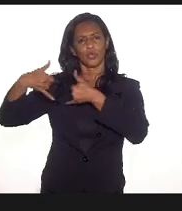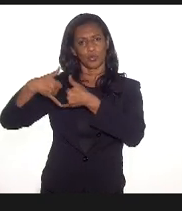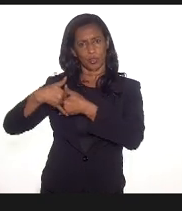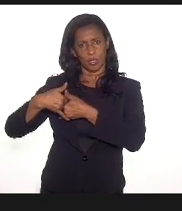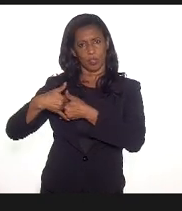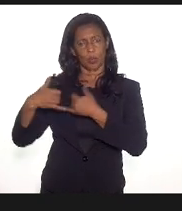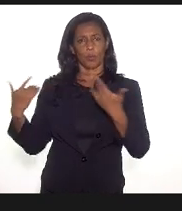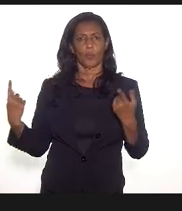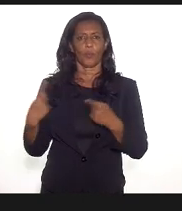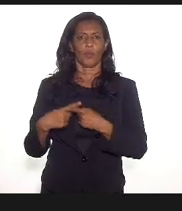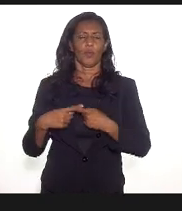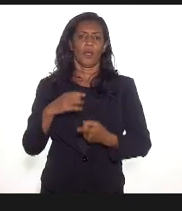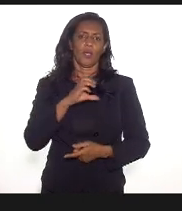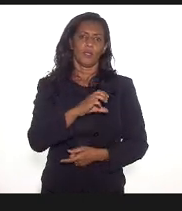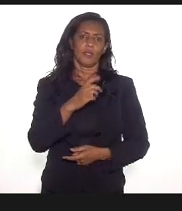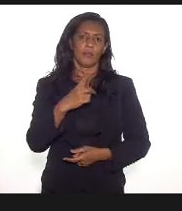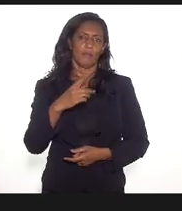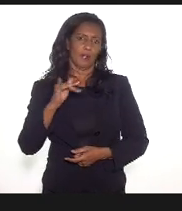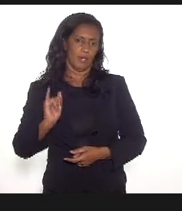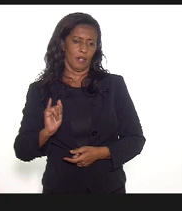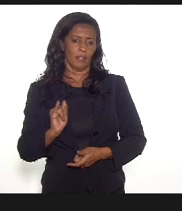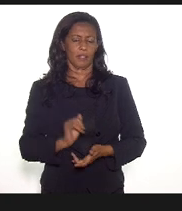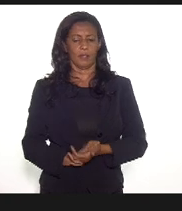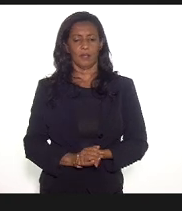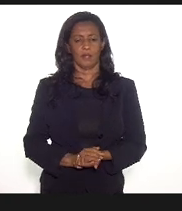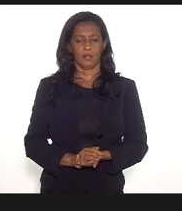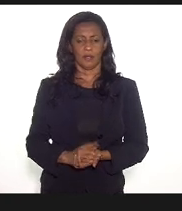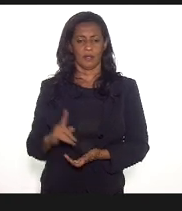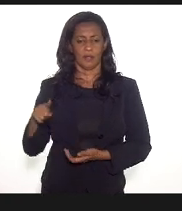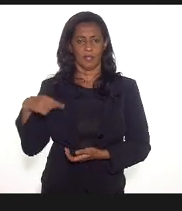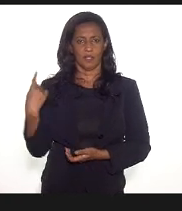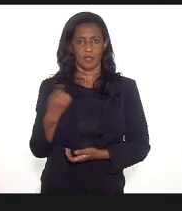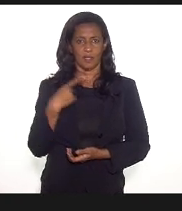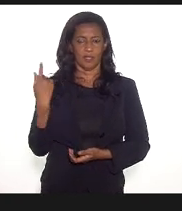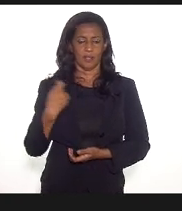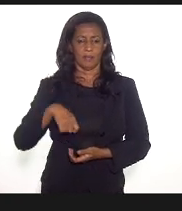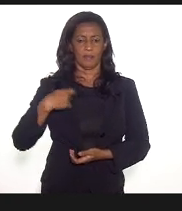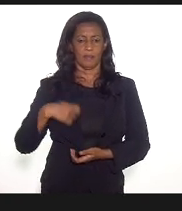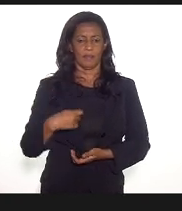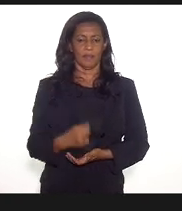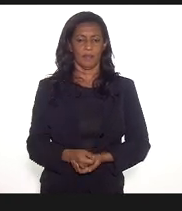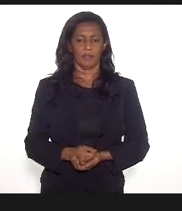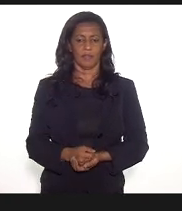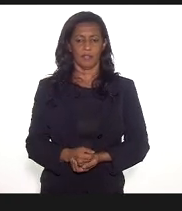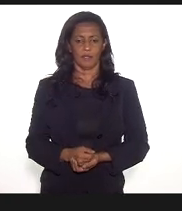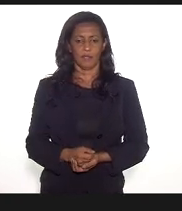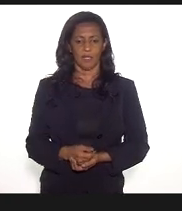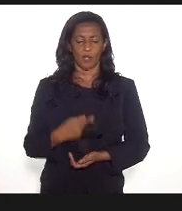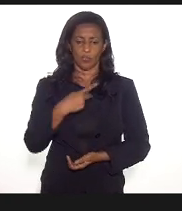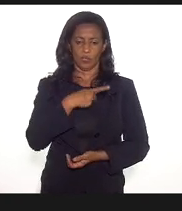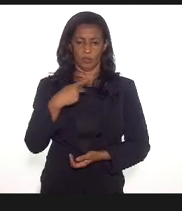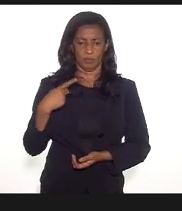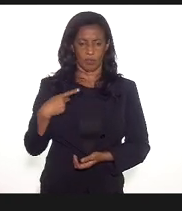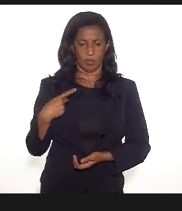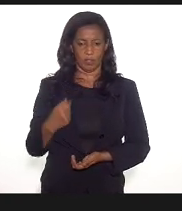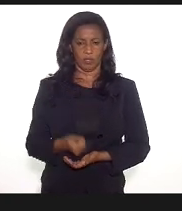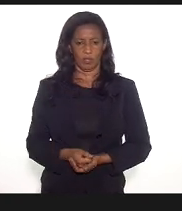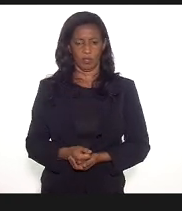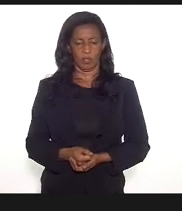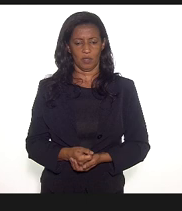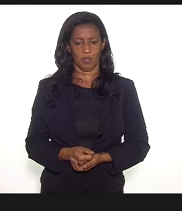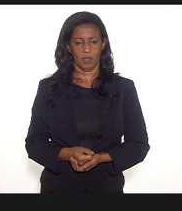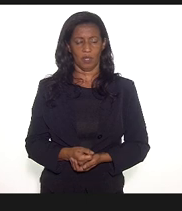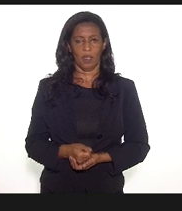tendo a CPI da intolerância religiosa, e a gente está pedindo aos nossos pastores,